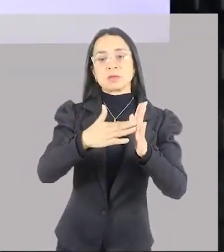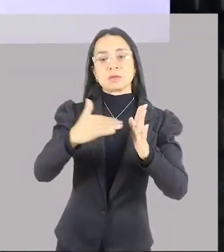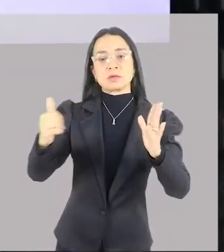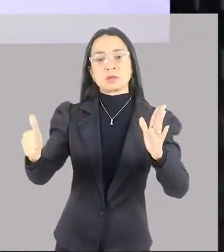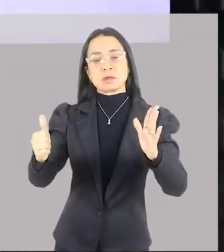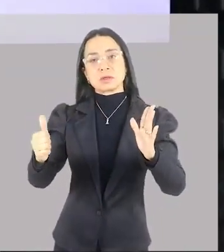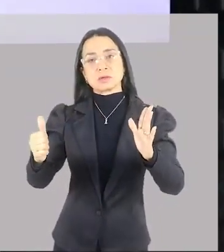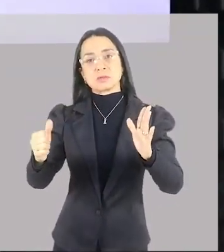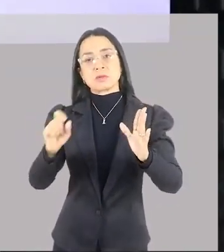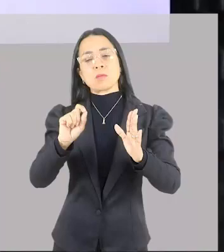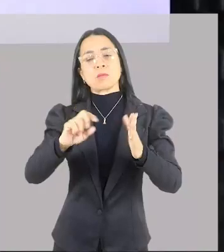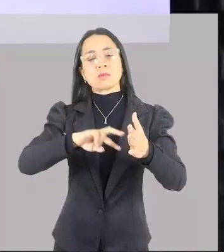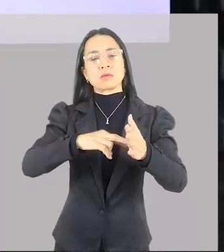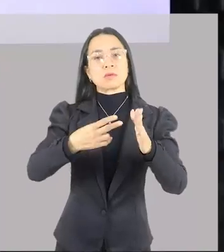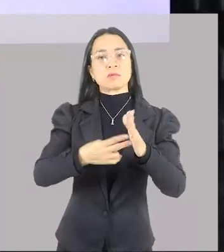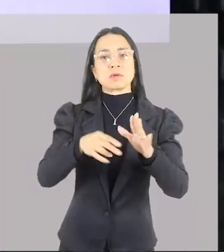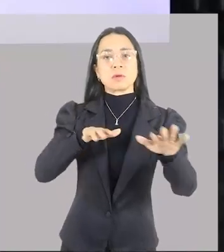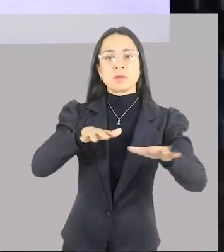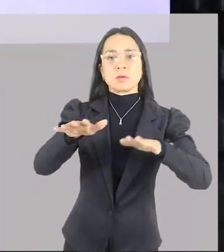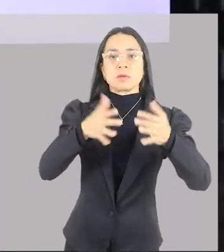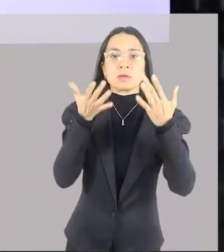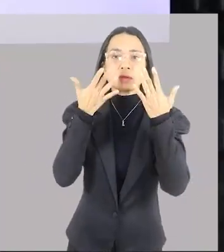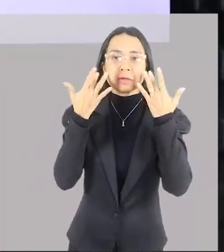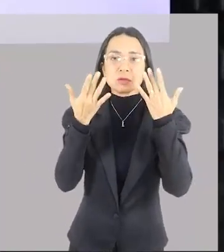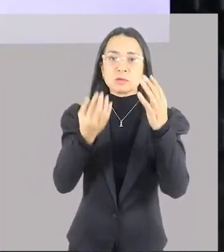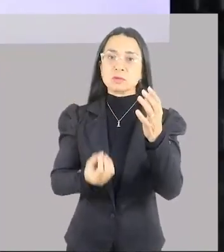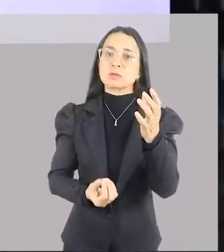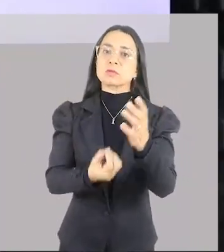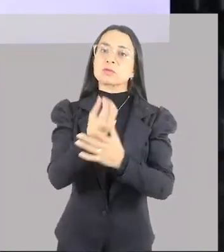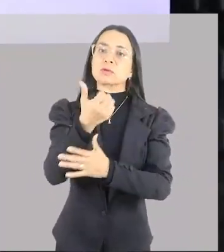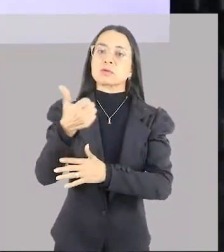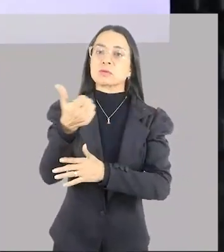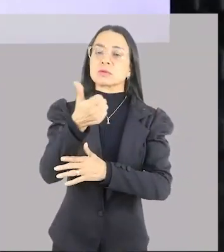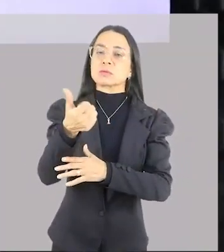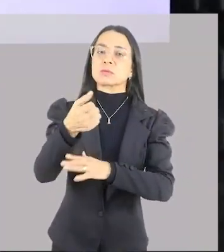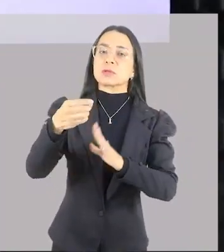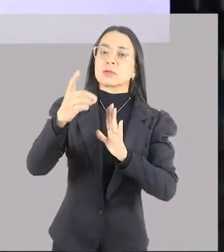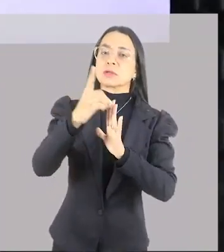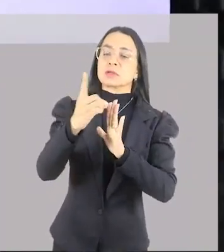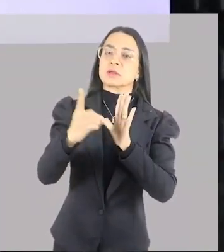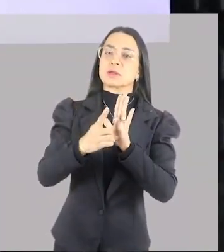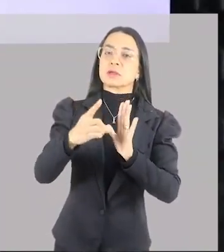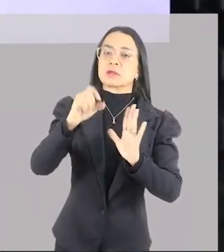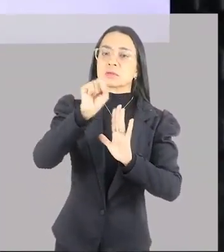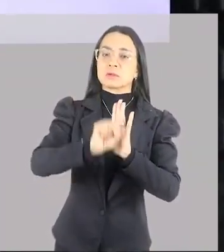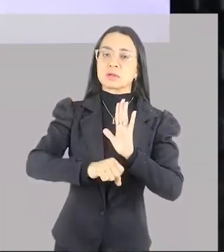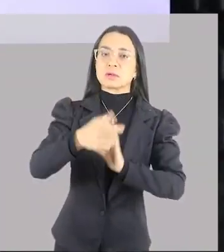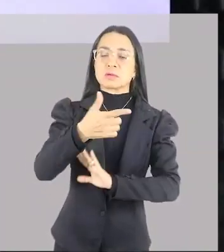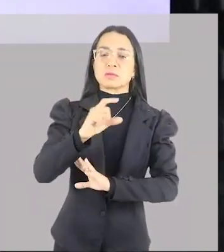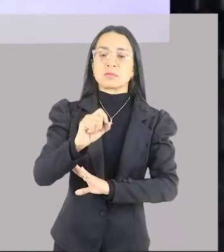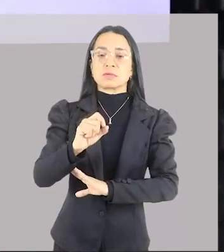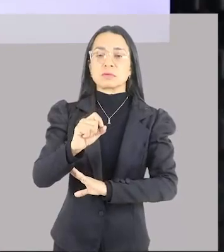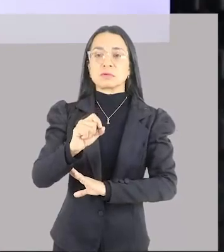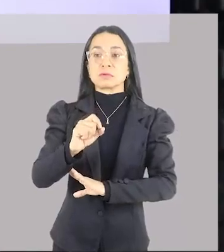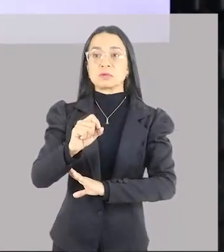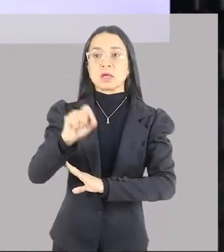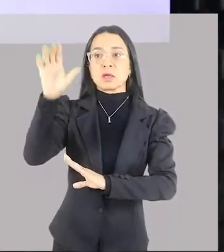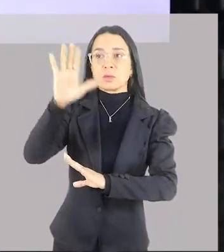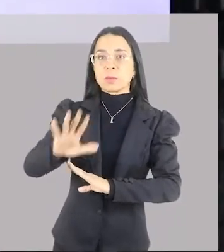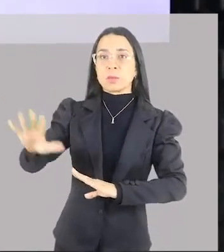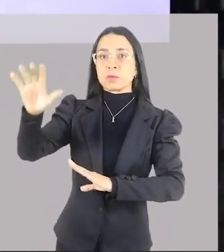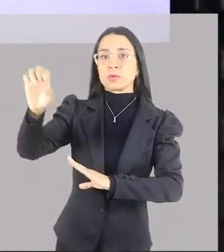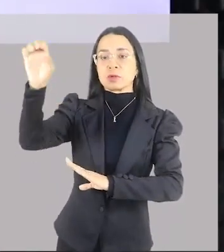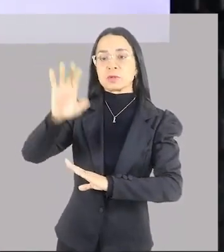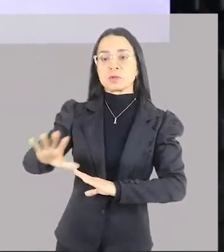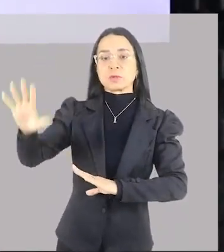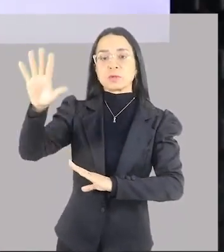Surgido nas primeiras décadas do século XX, no continente europeu, então por isso são europeias, ok? Com o